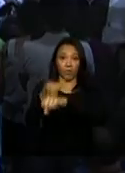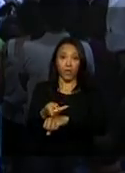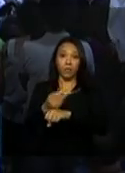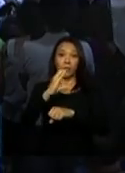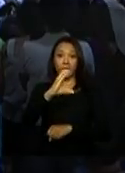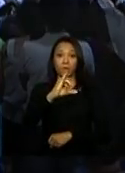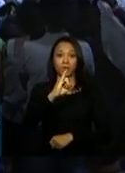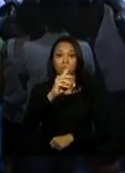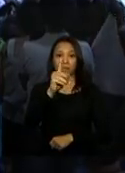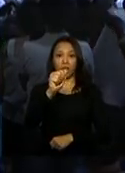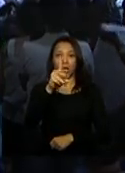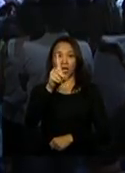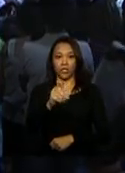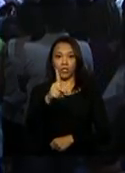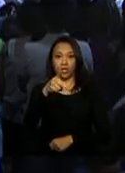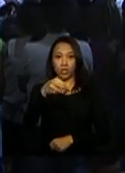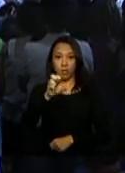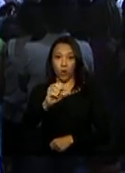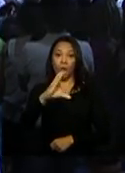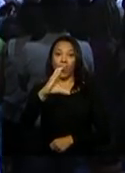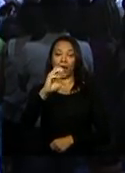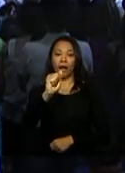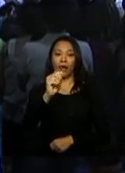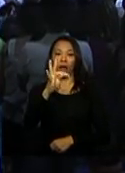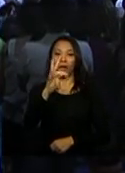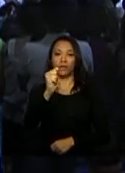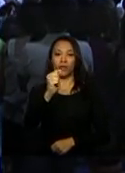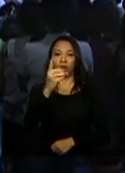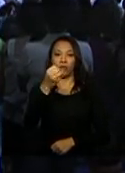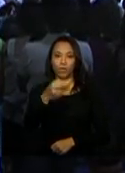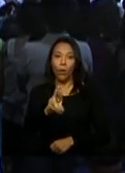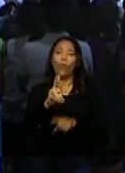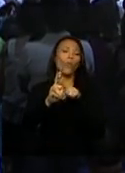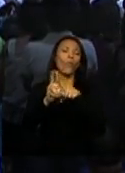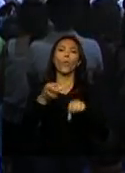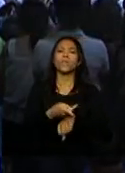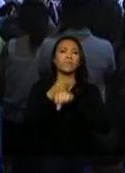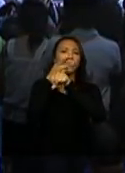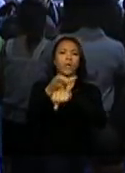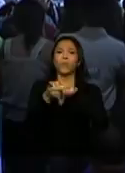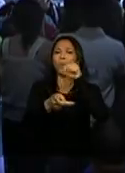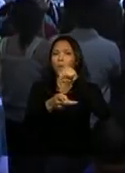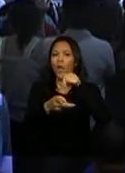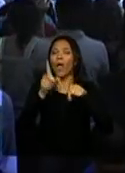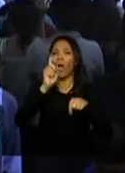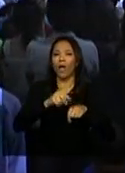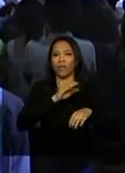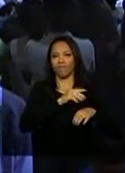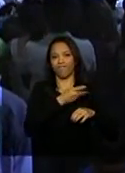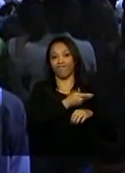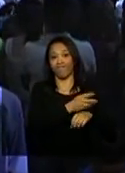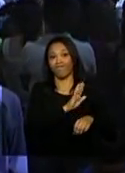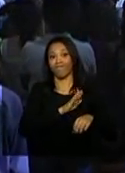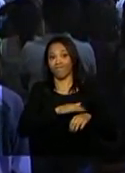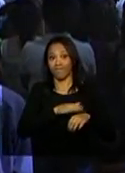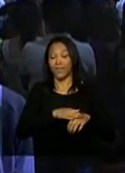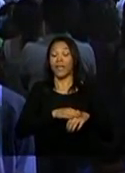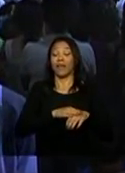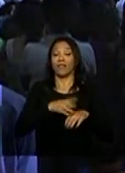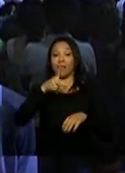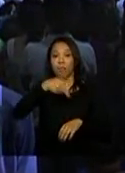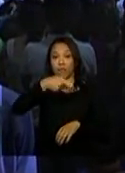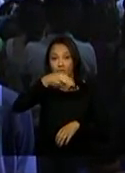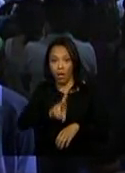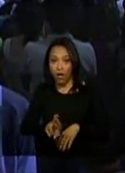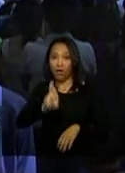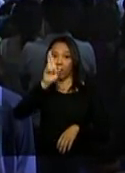Catador. O Prêmio Pro Catador é uma iniciativa da Secretaria-Geral da Presidência da